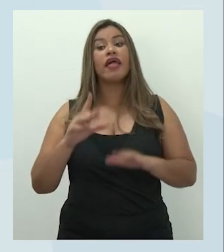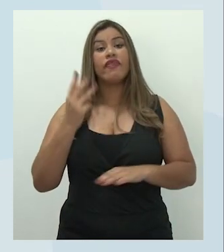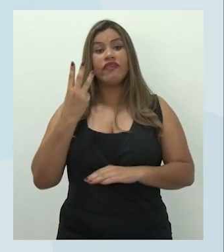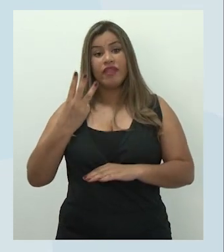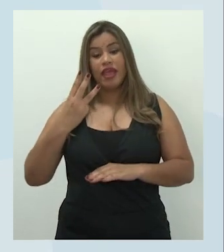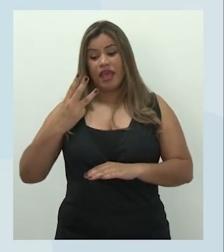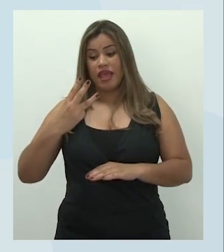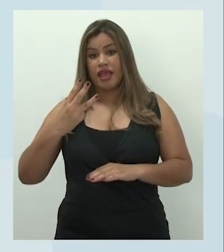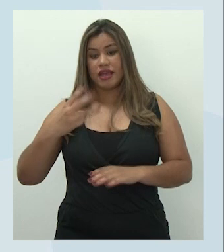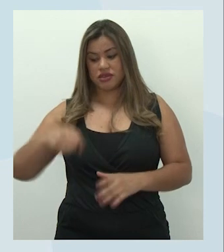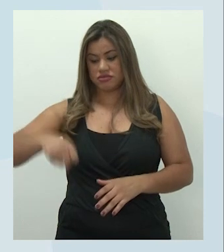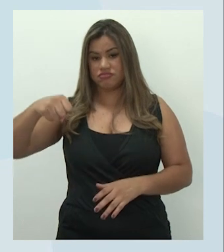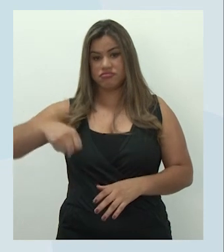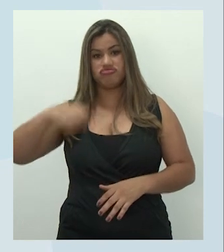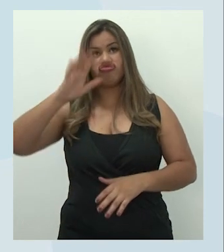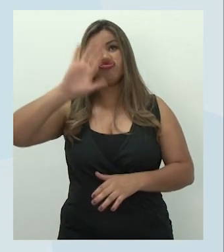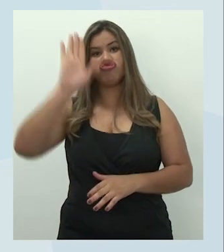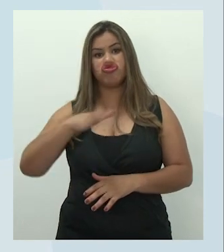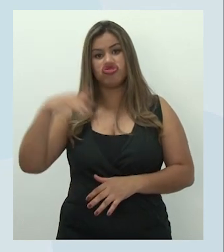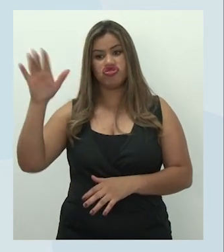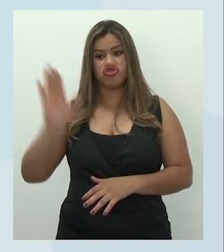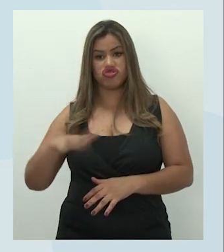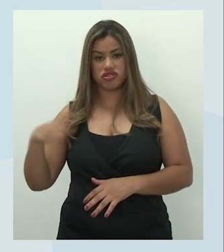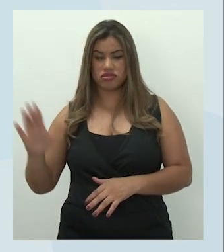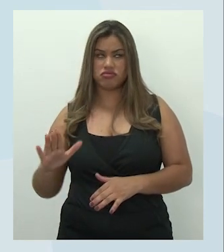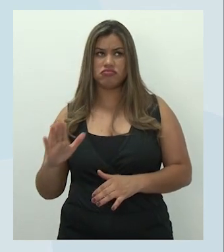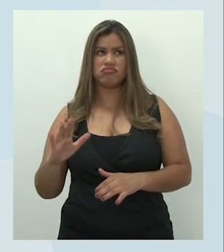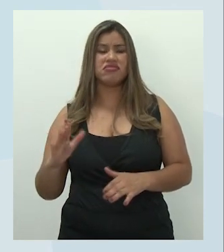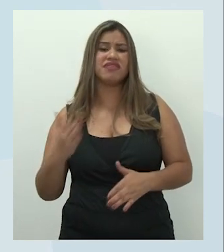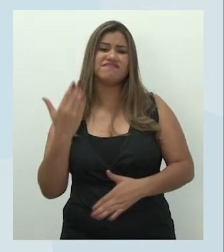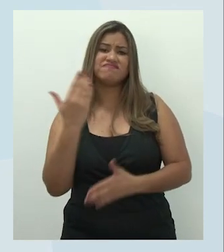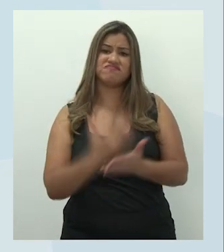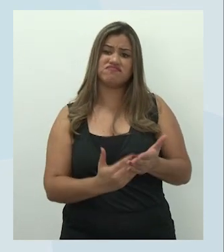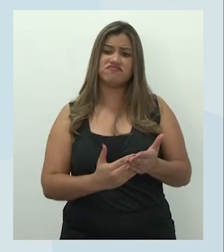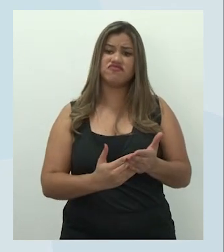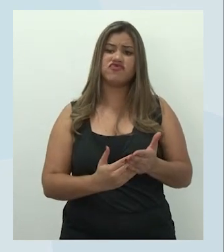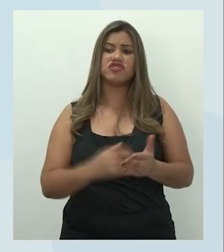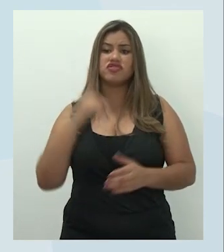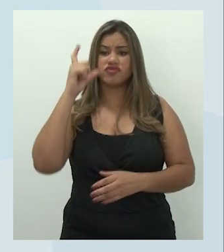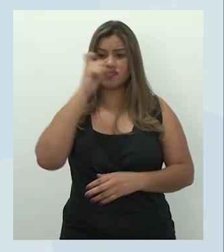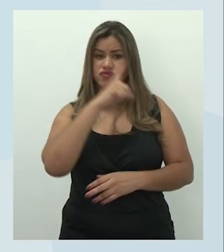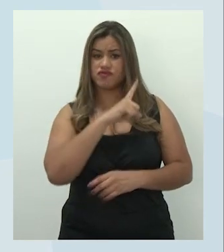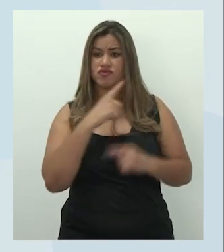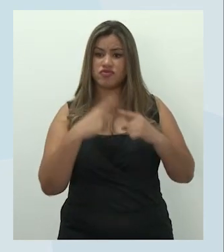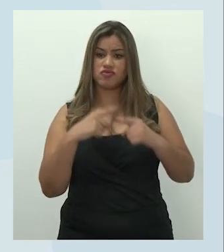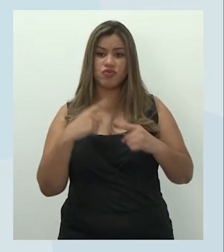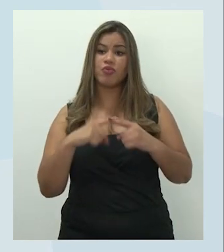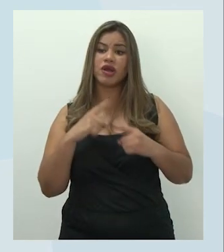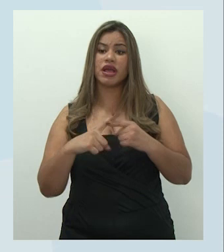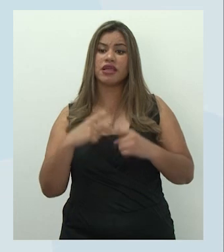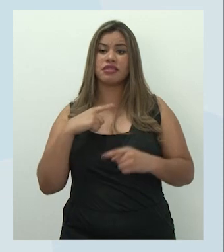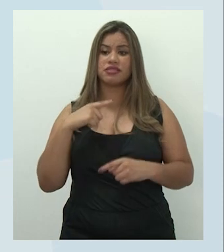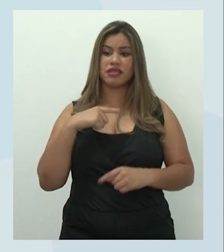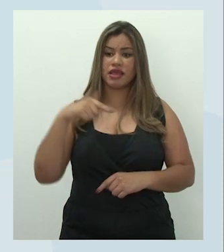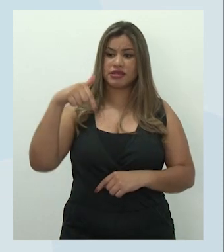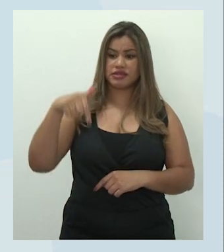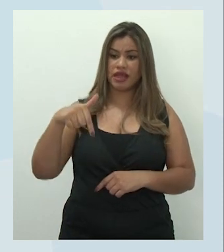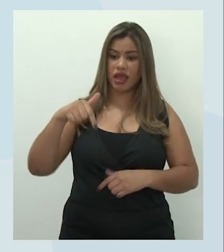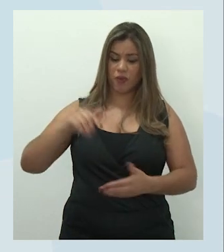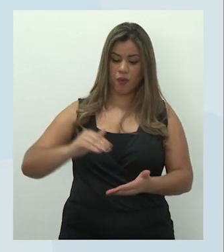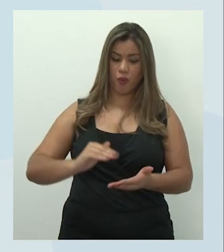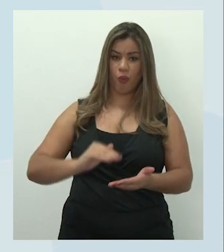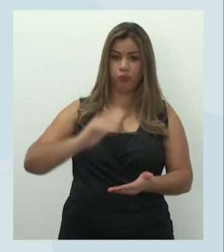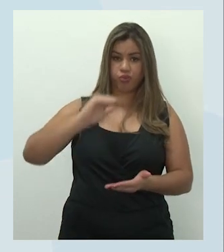particularidade. Acontece que as latas estão todas fechadas, e são 7 cheias 7 pela metade